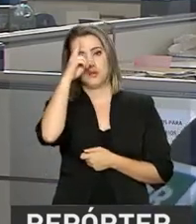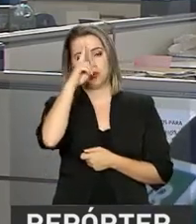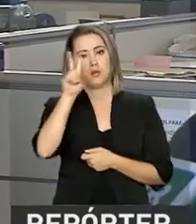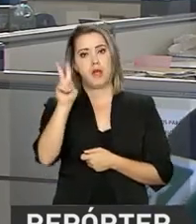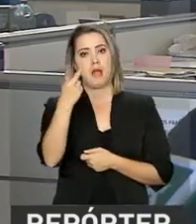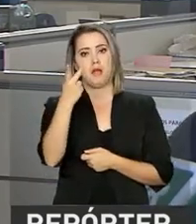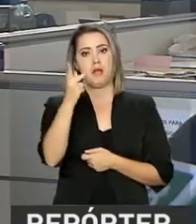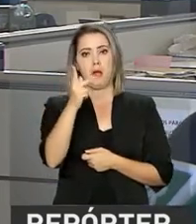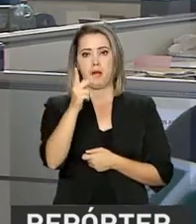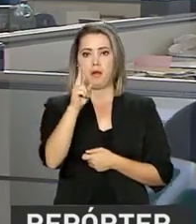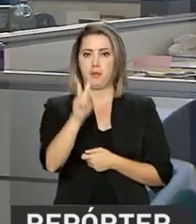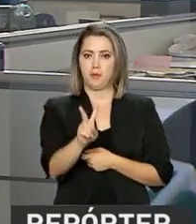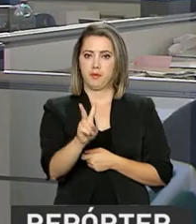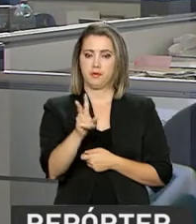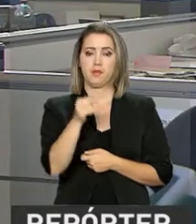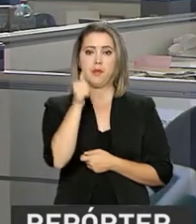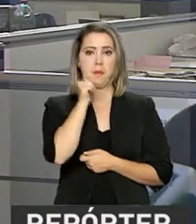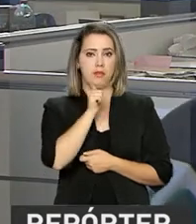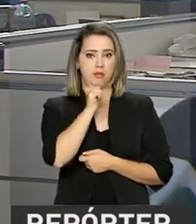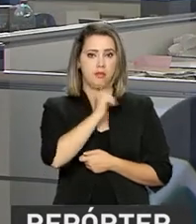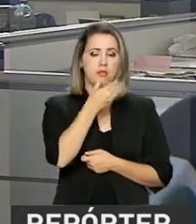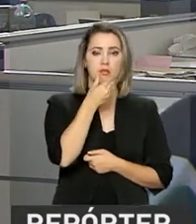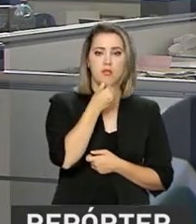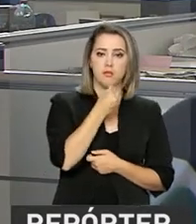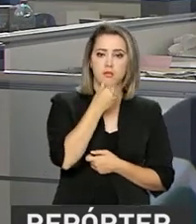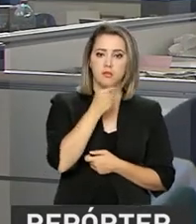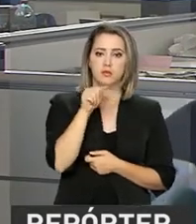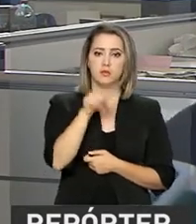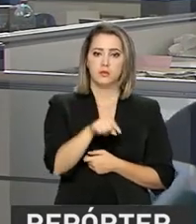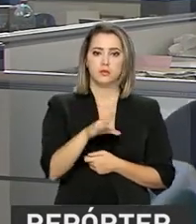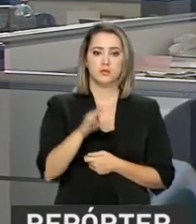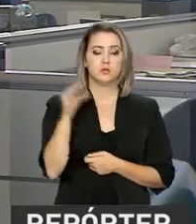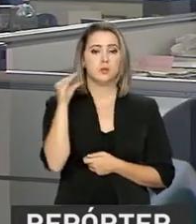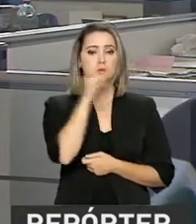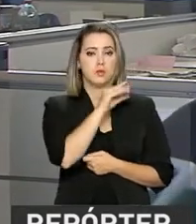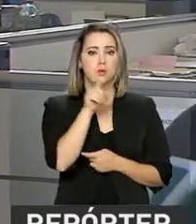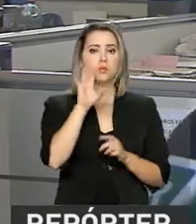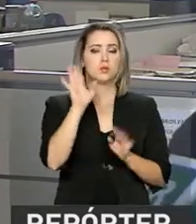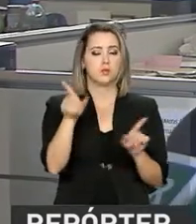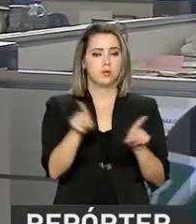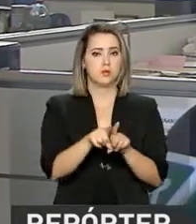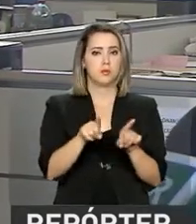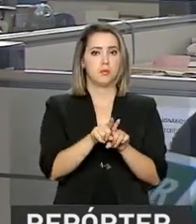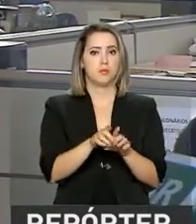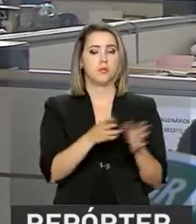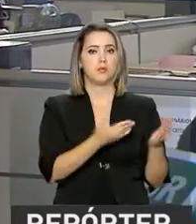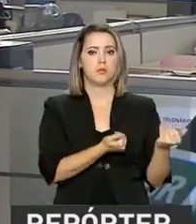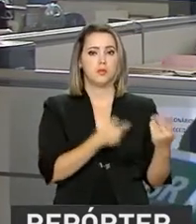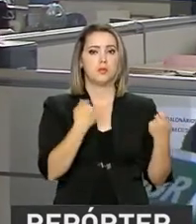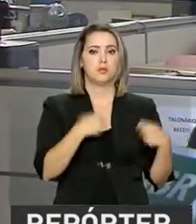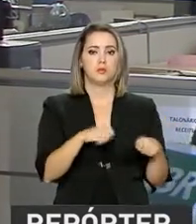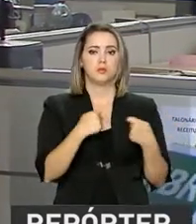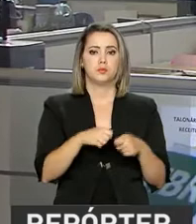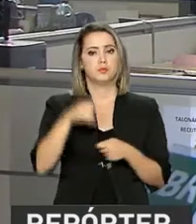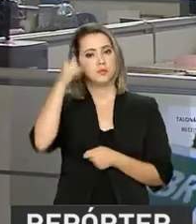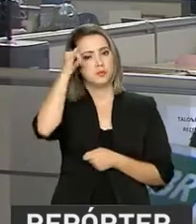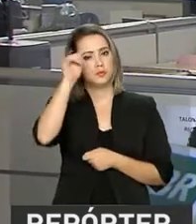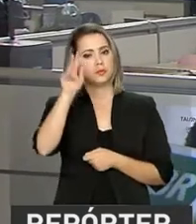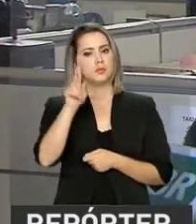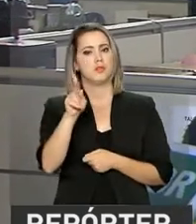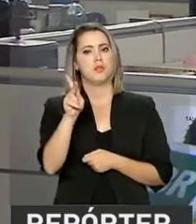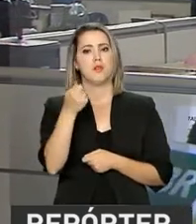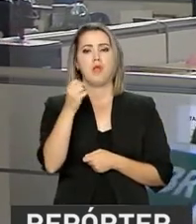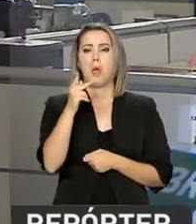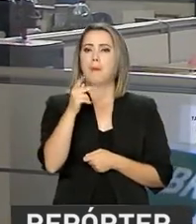HPV, tanto meninas quanto meninos. Os adultos também, jovens, podem se vacinar, devem se vacinar contra